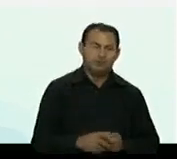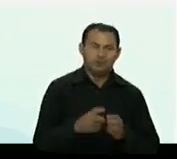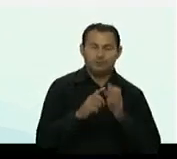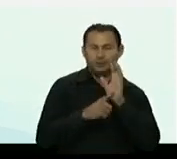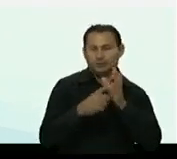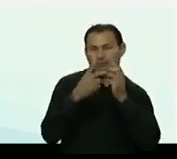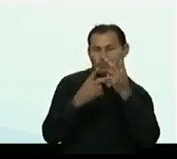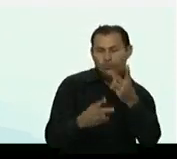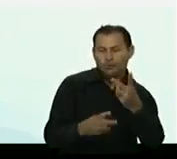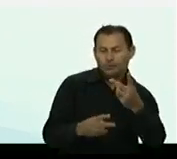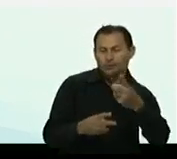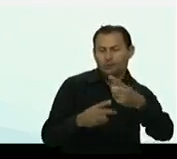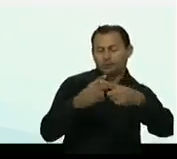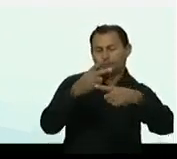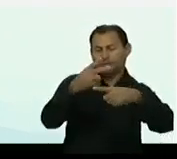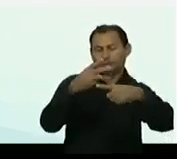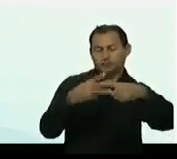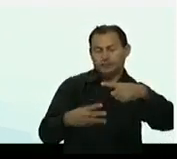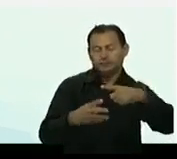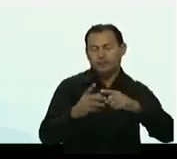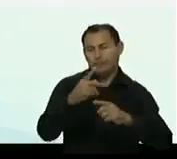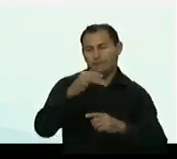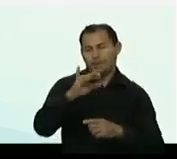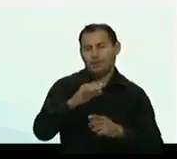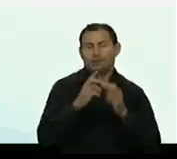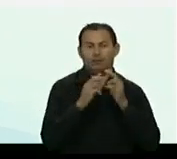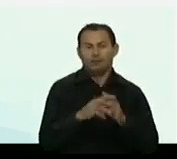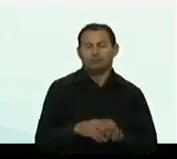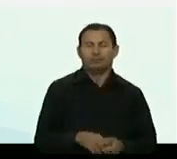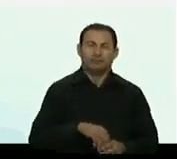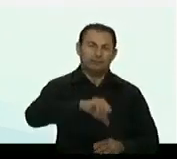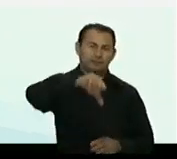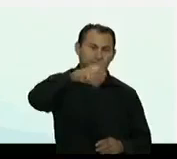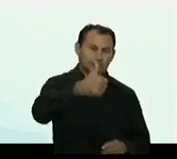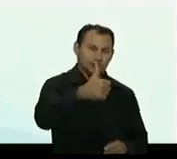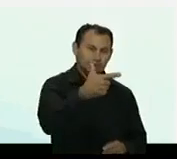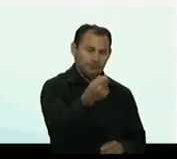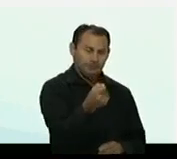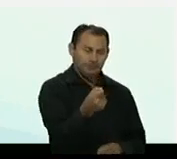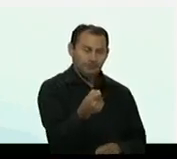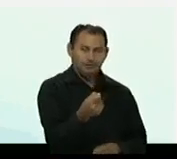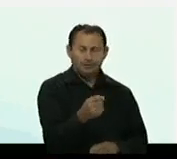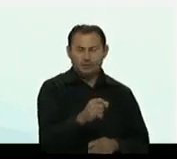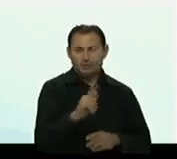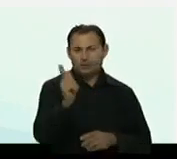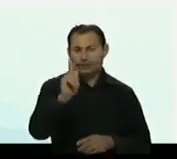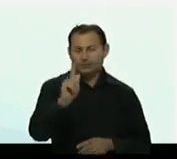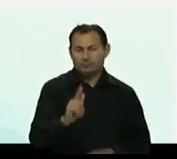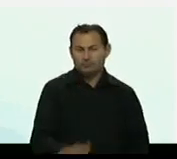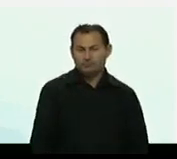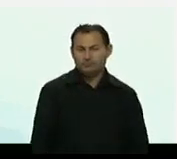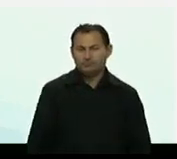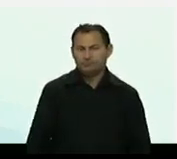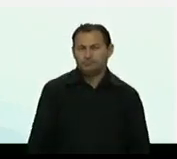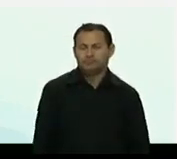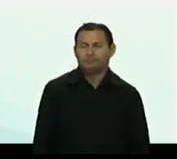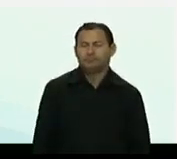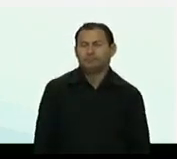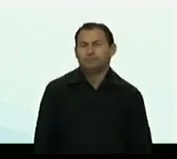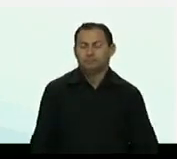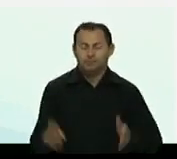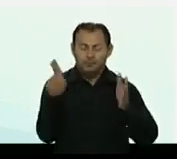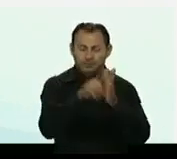2/3 π radianos, será igual a 120 graus. O